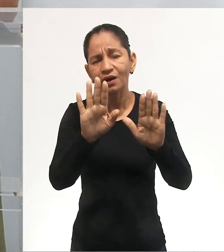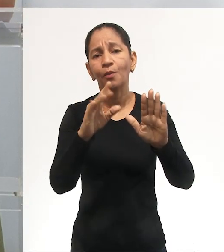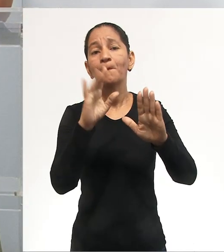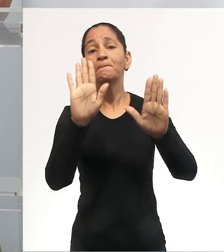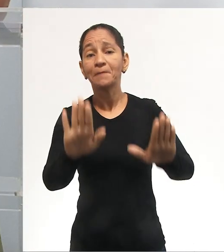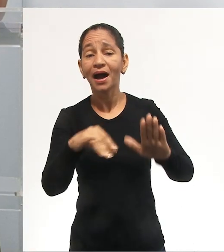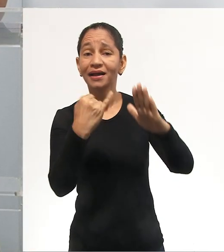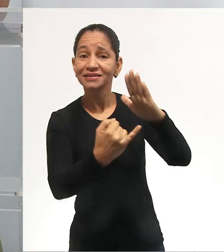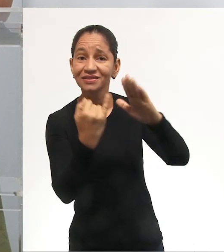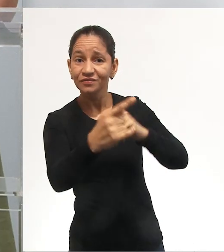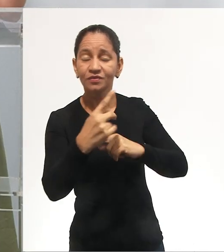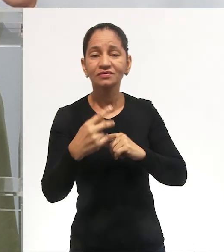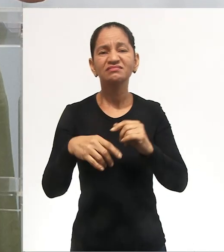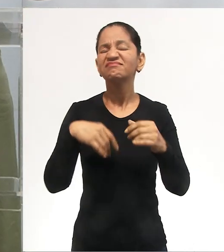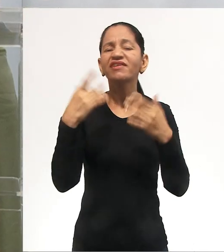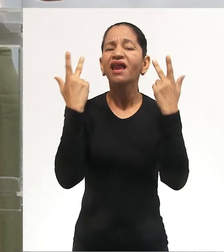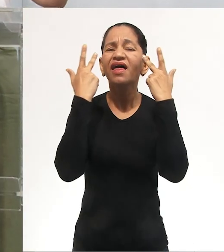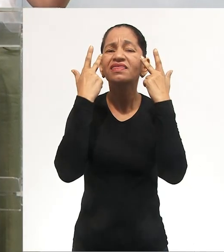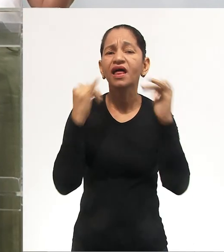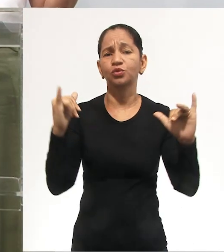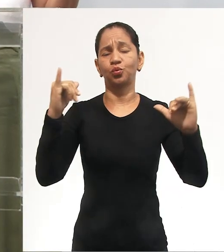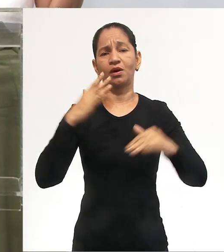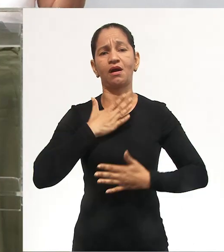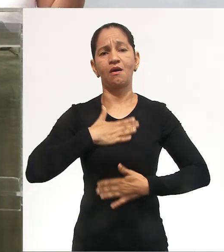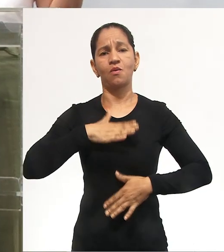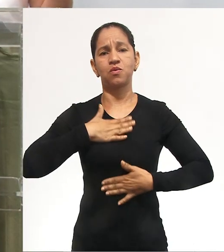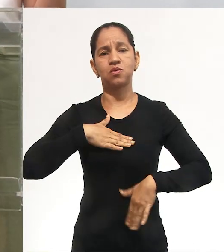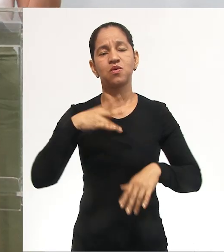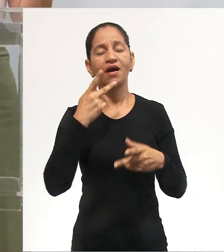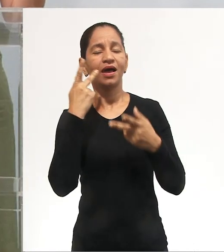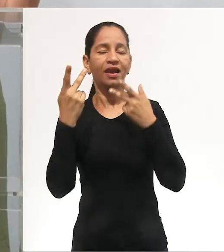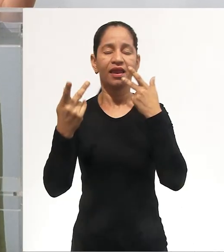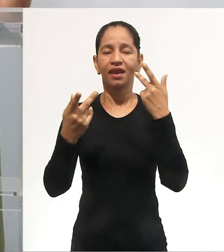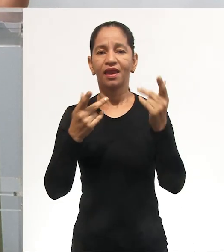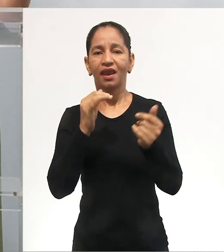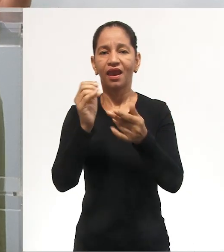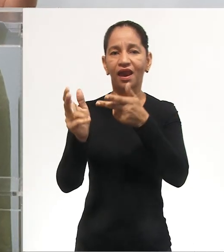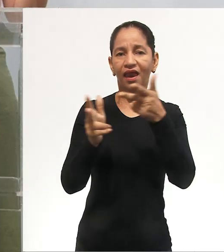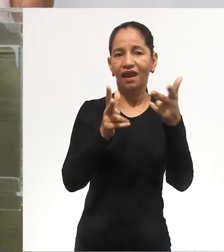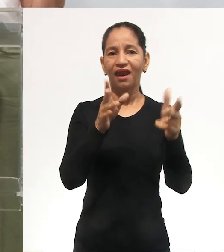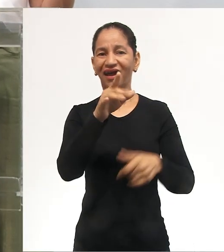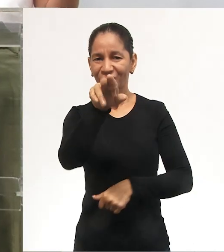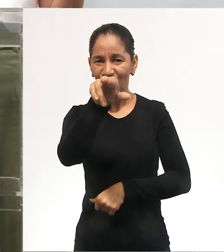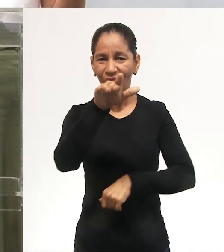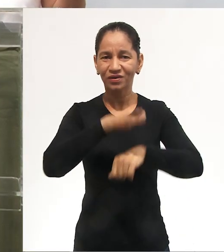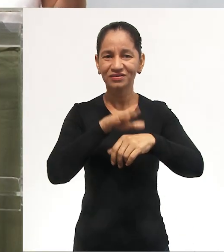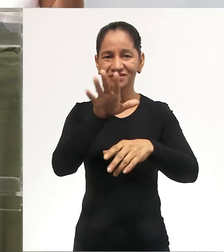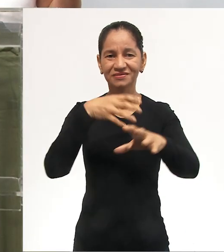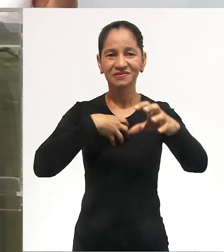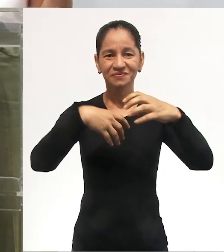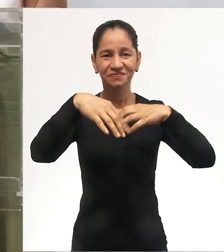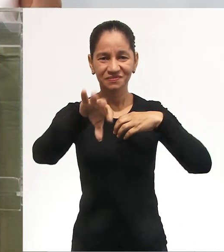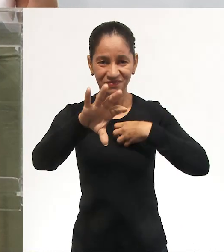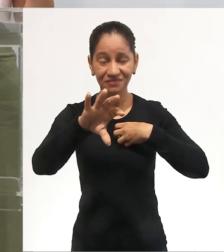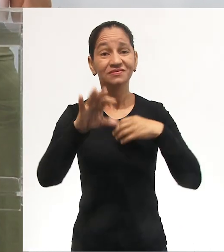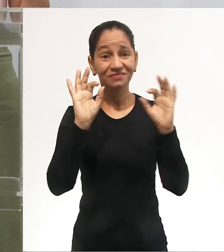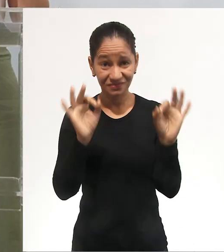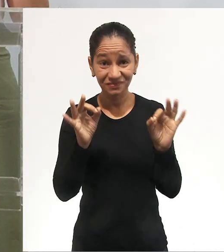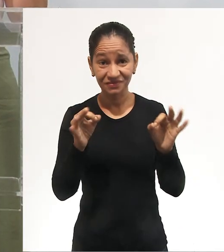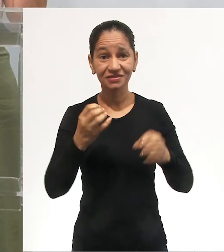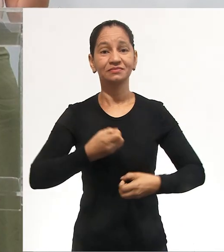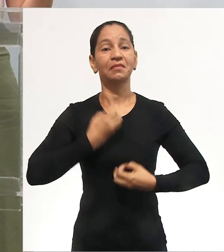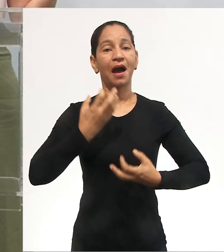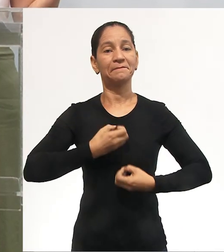tudo, ela não fica monitorando tanto a sua linguagem. Então, é essa